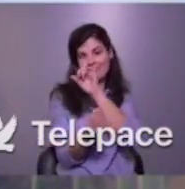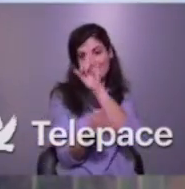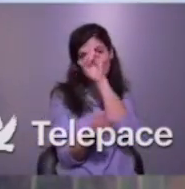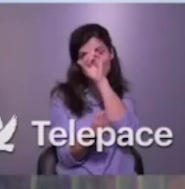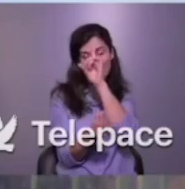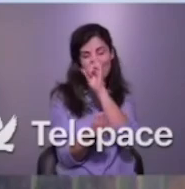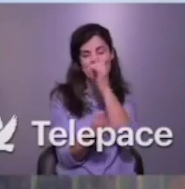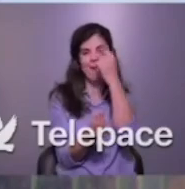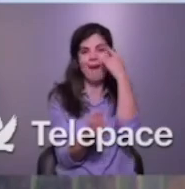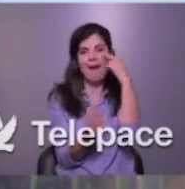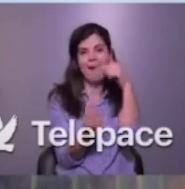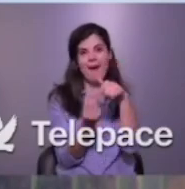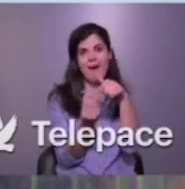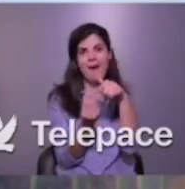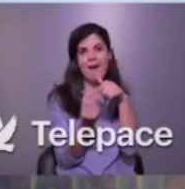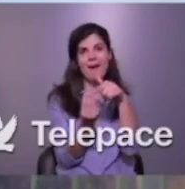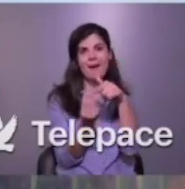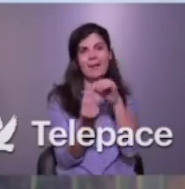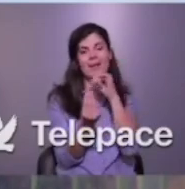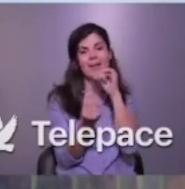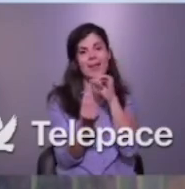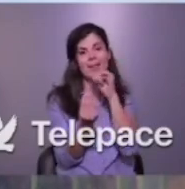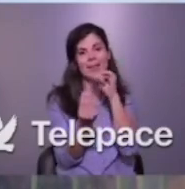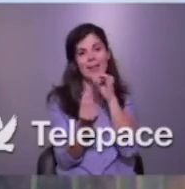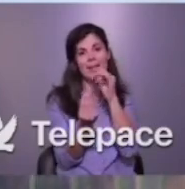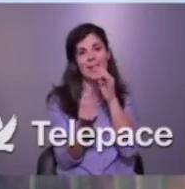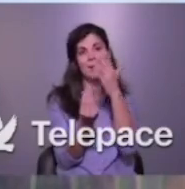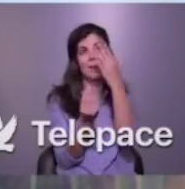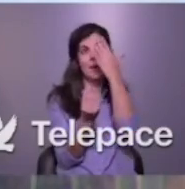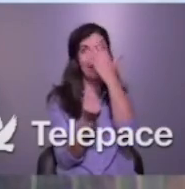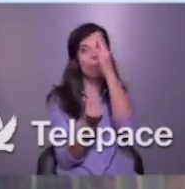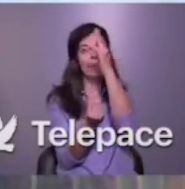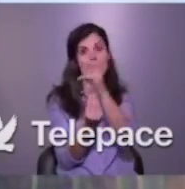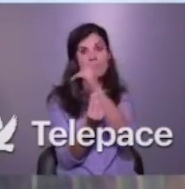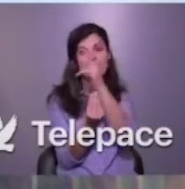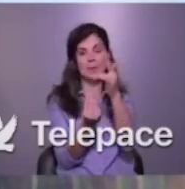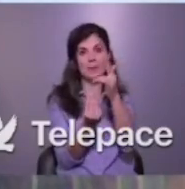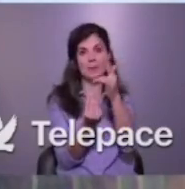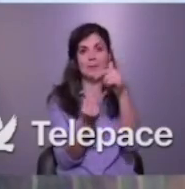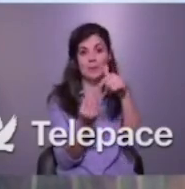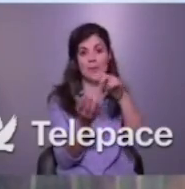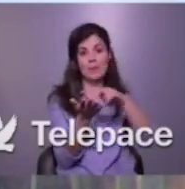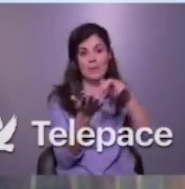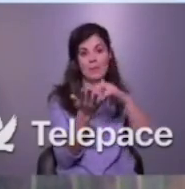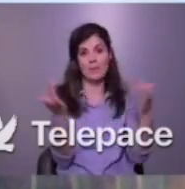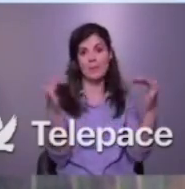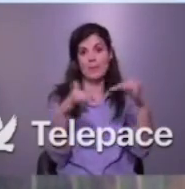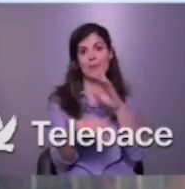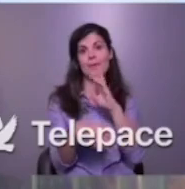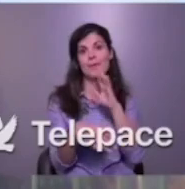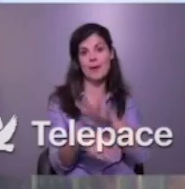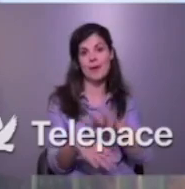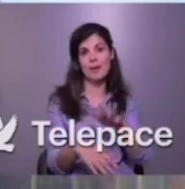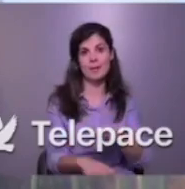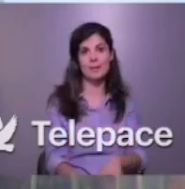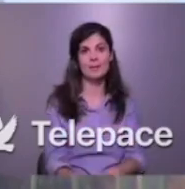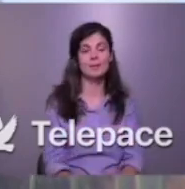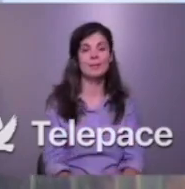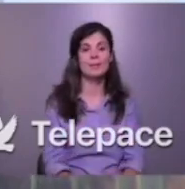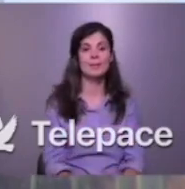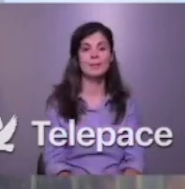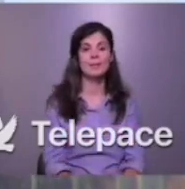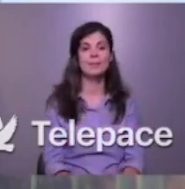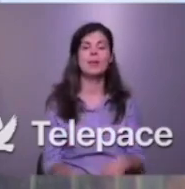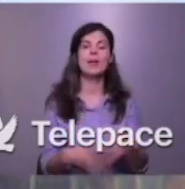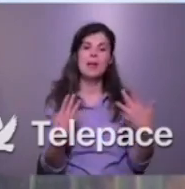como motivo de referência às bênçãos recebidas nesta peregrinação.